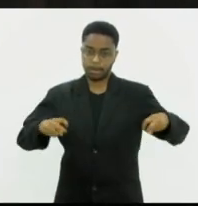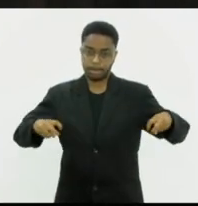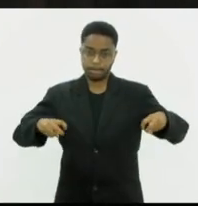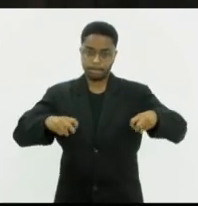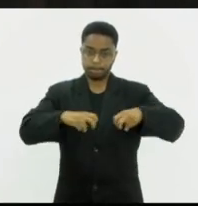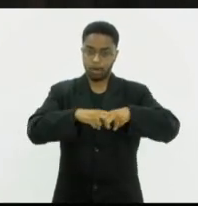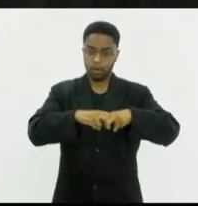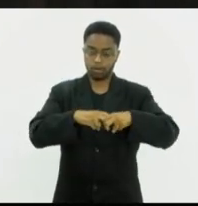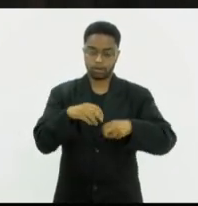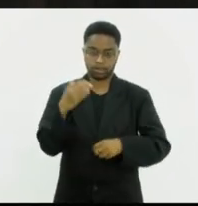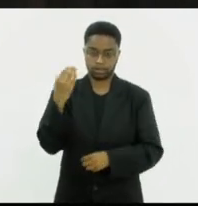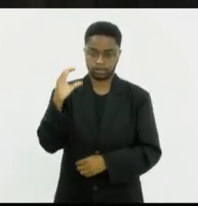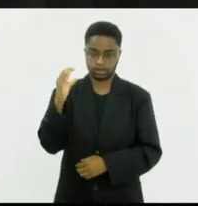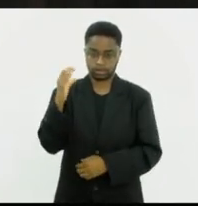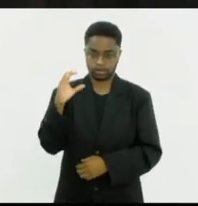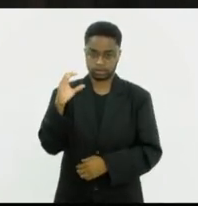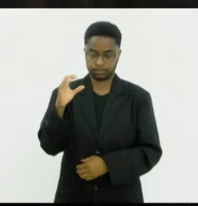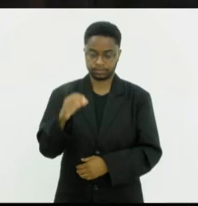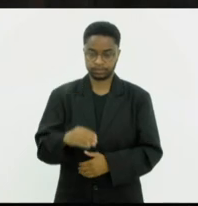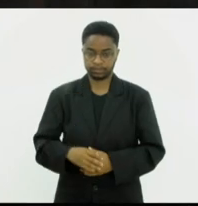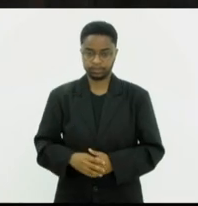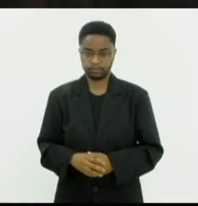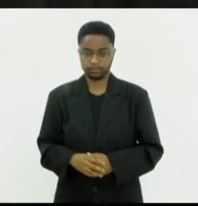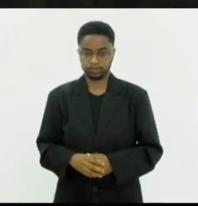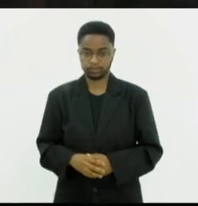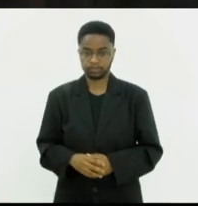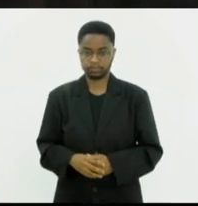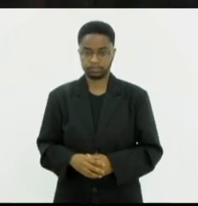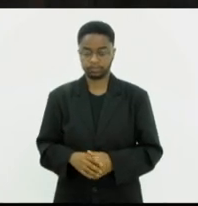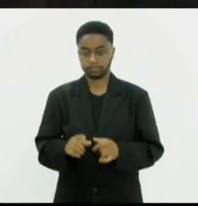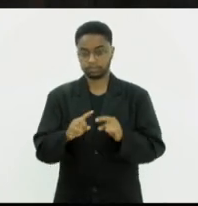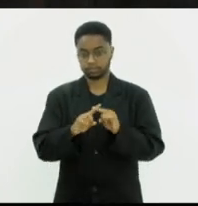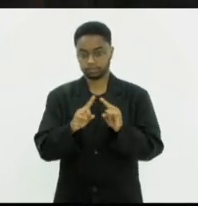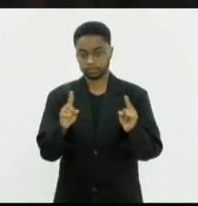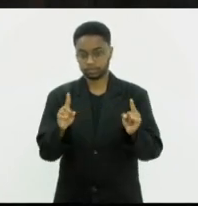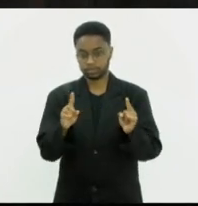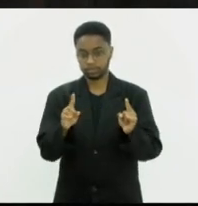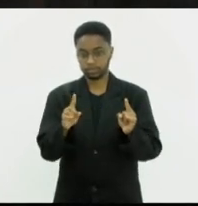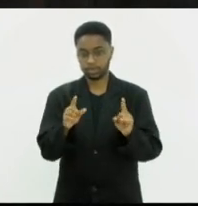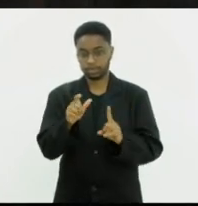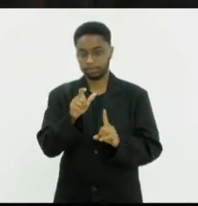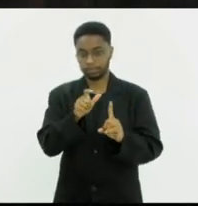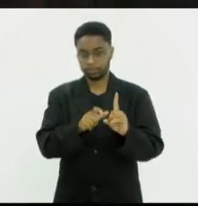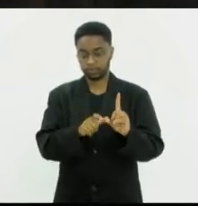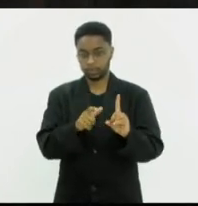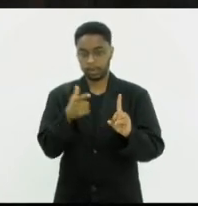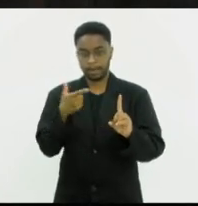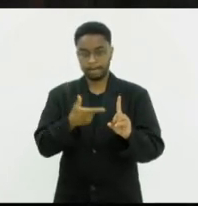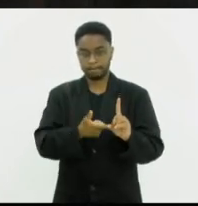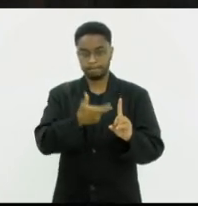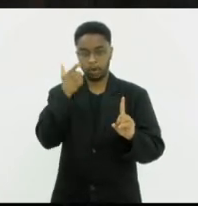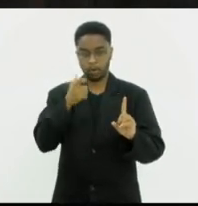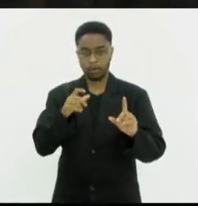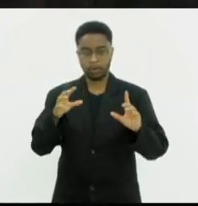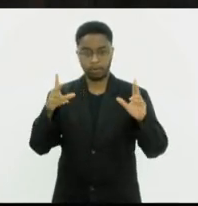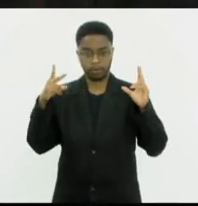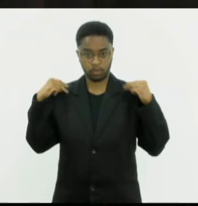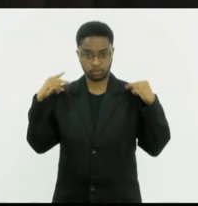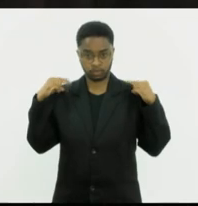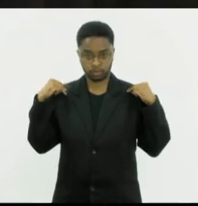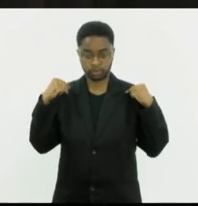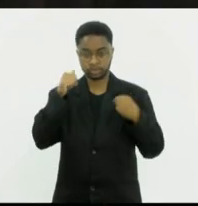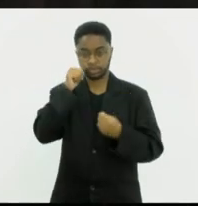em Niterói e o cidadão matar o motorista, a esposa